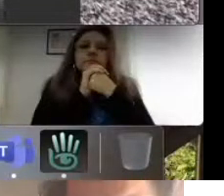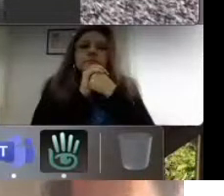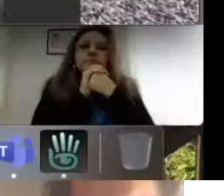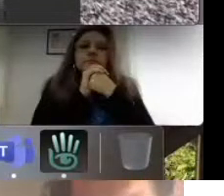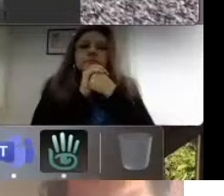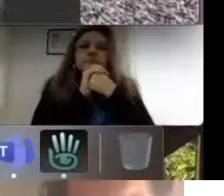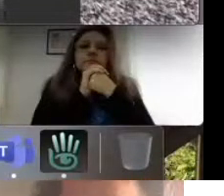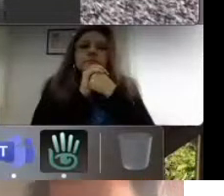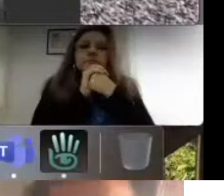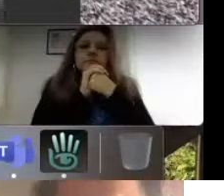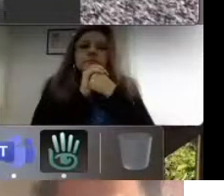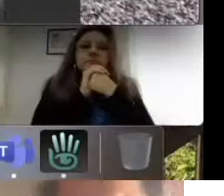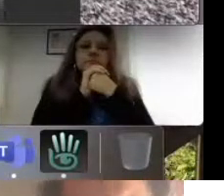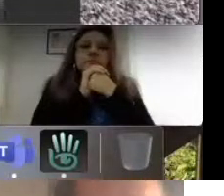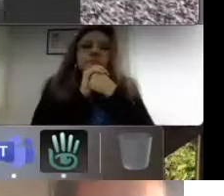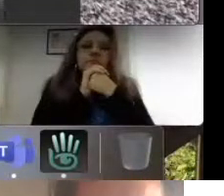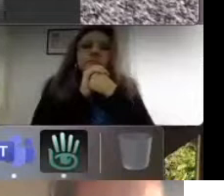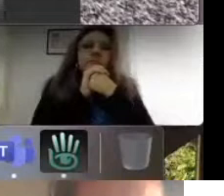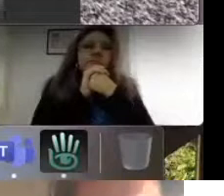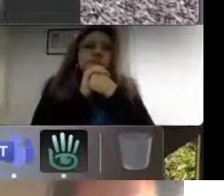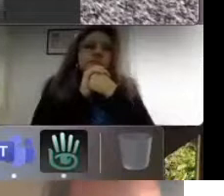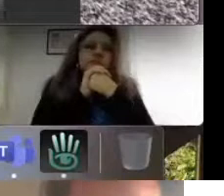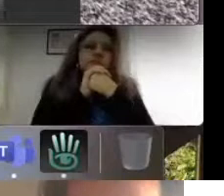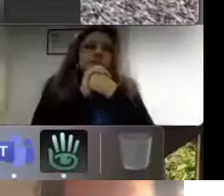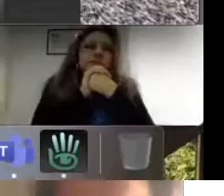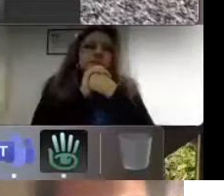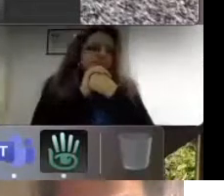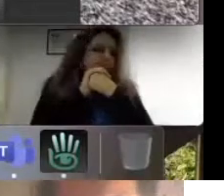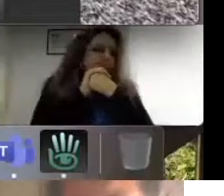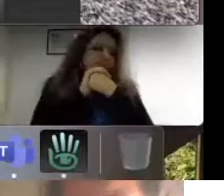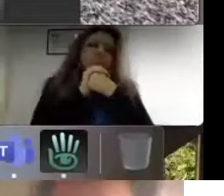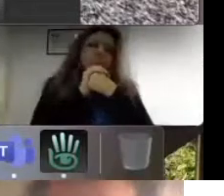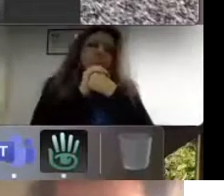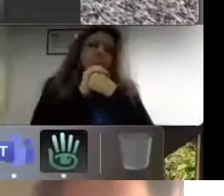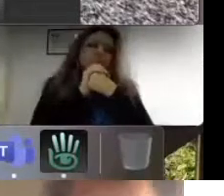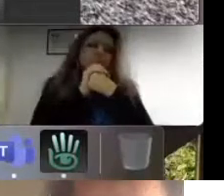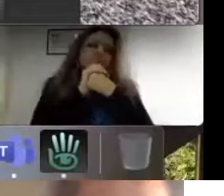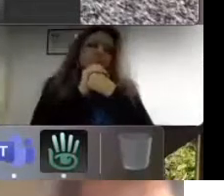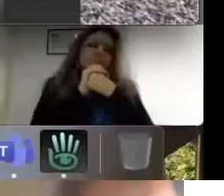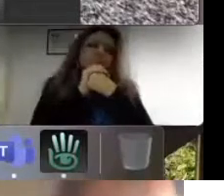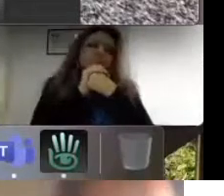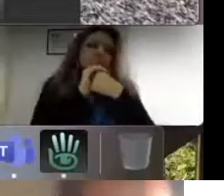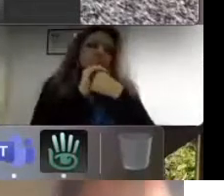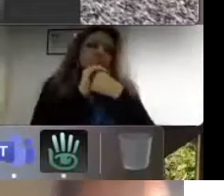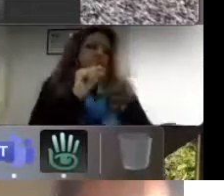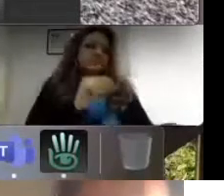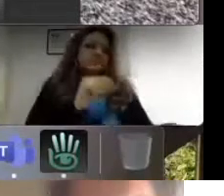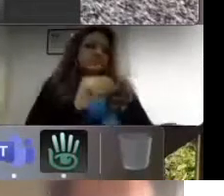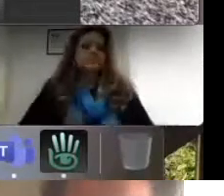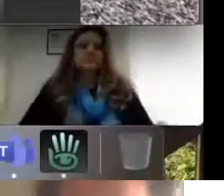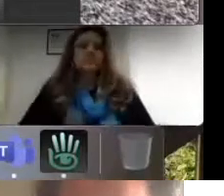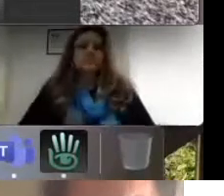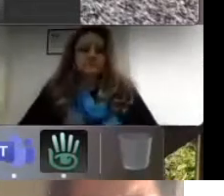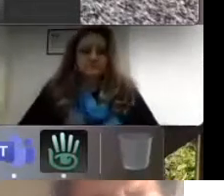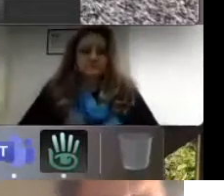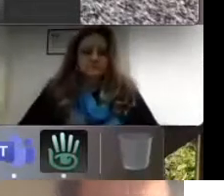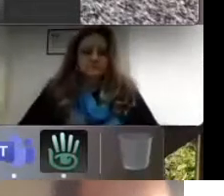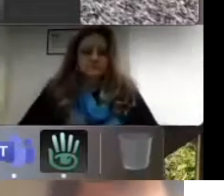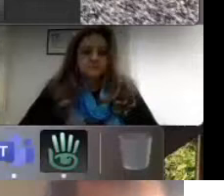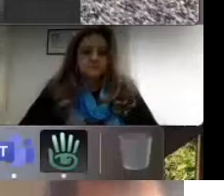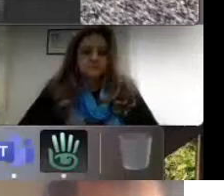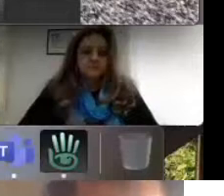social, sobre a ideia da ação social e de ator social, mas todos concordando que o único ator social é o homem.